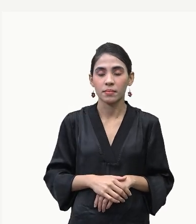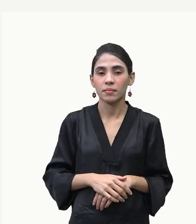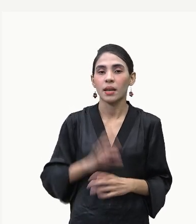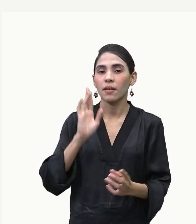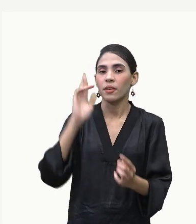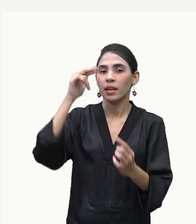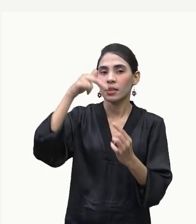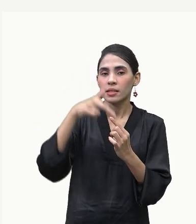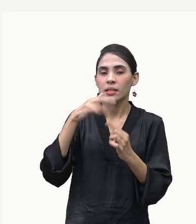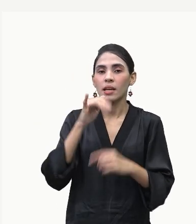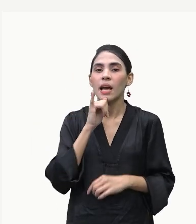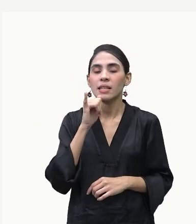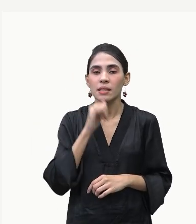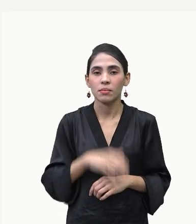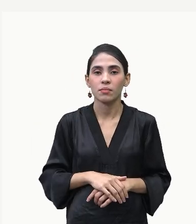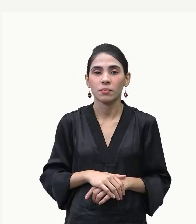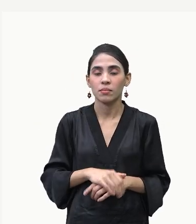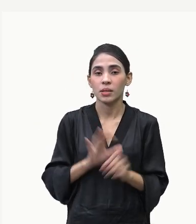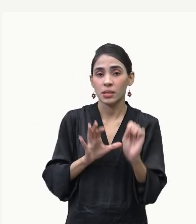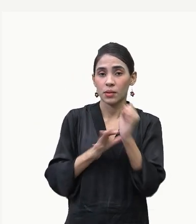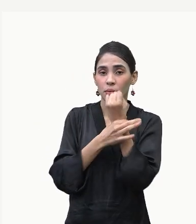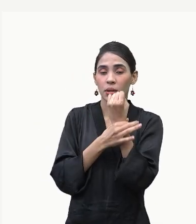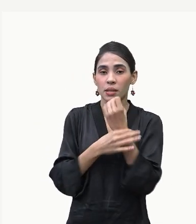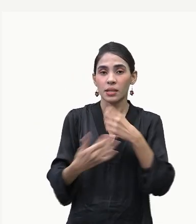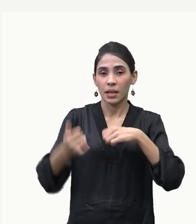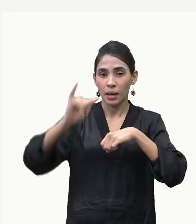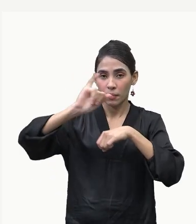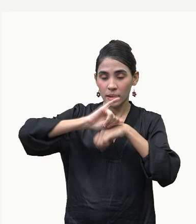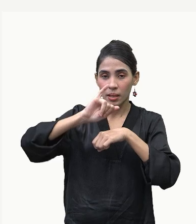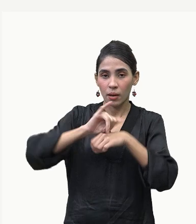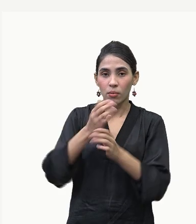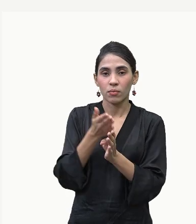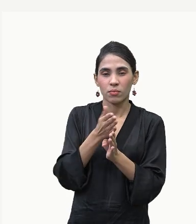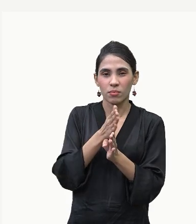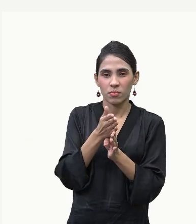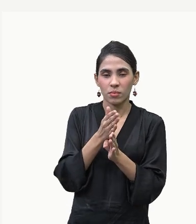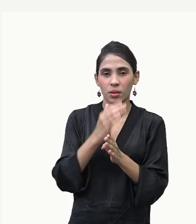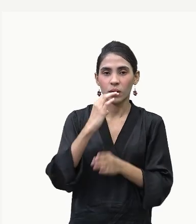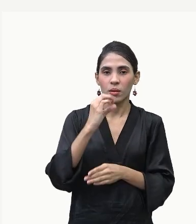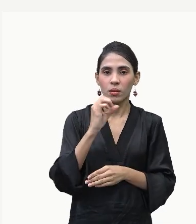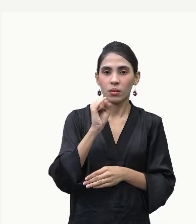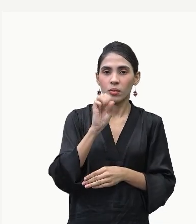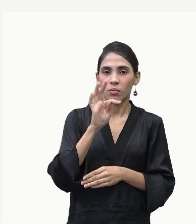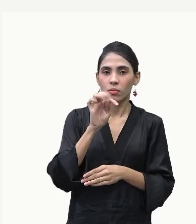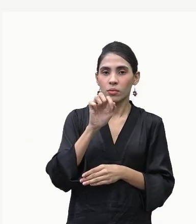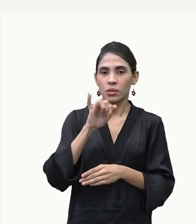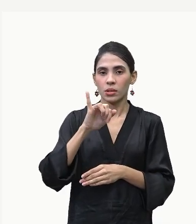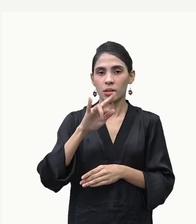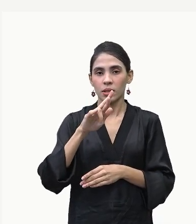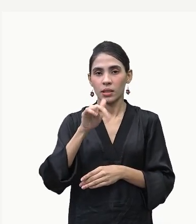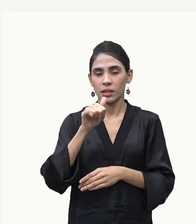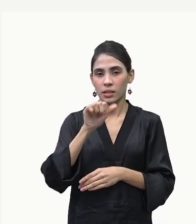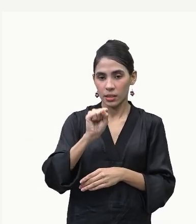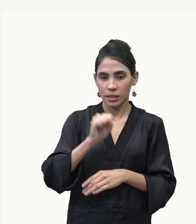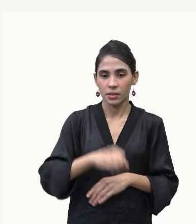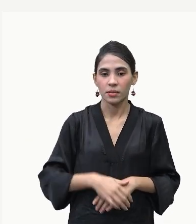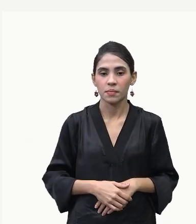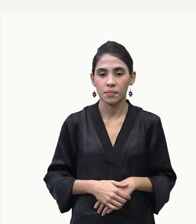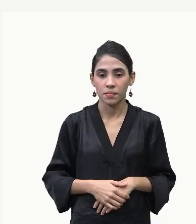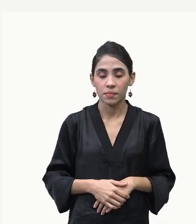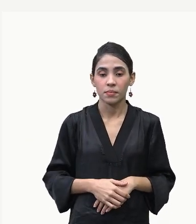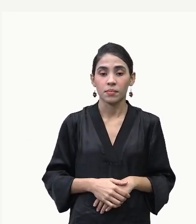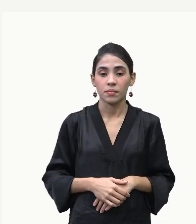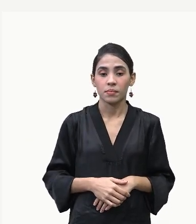respeito ao fortalecimento das capitais costeiras, tá? E aí a gente está falando, observem só, pelos